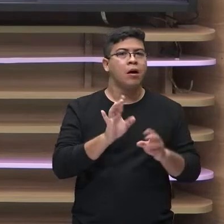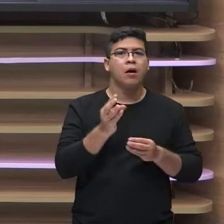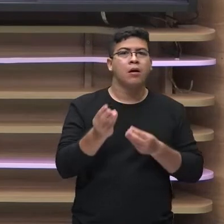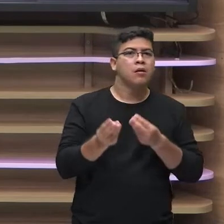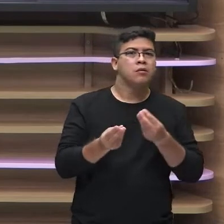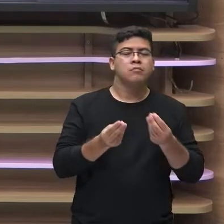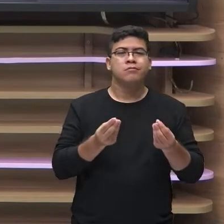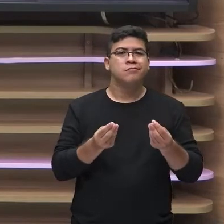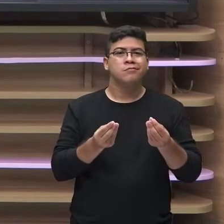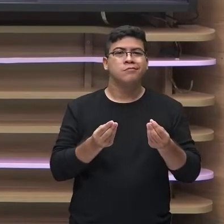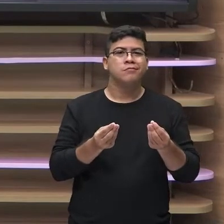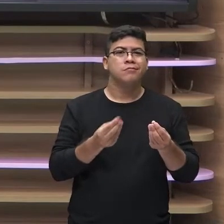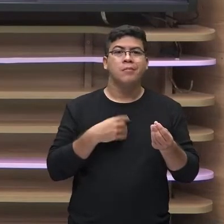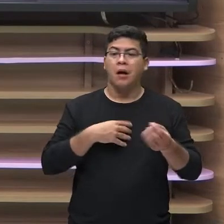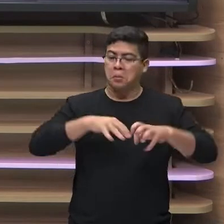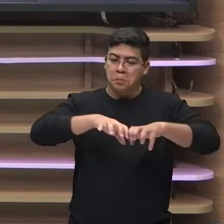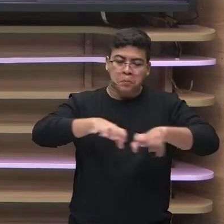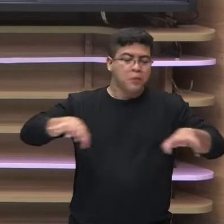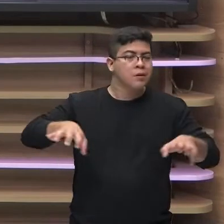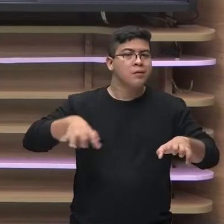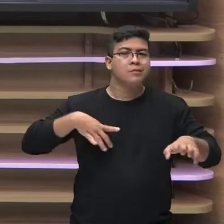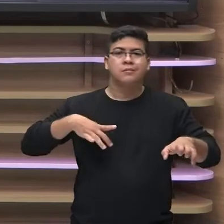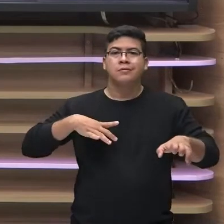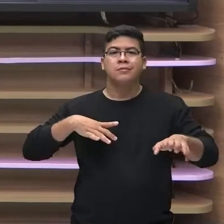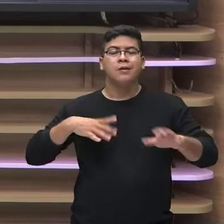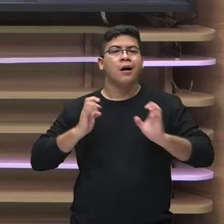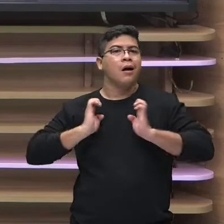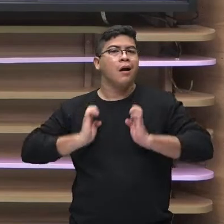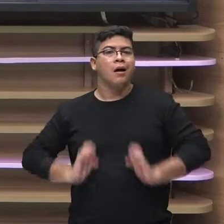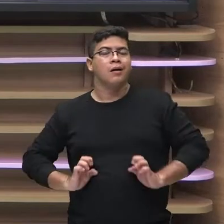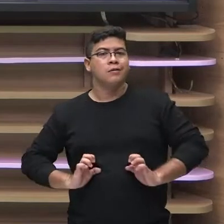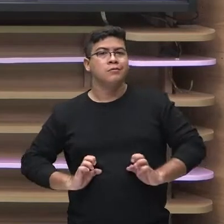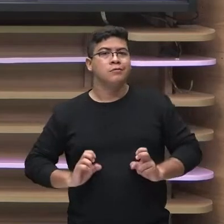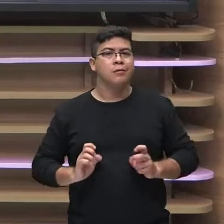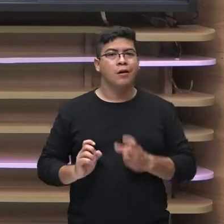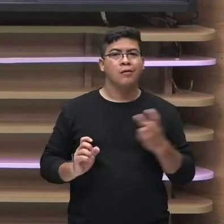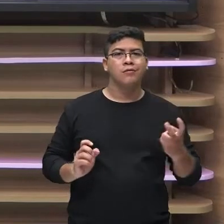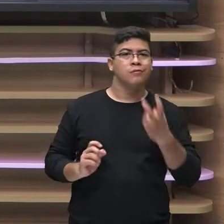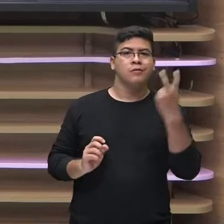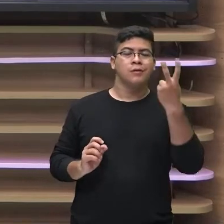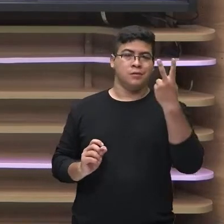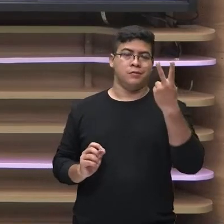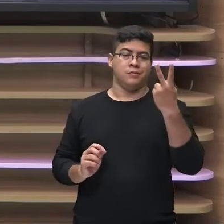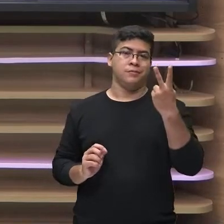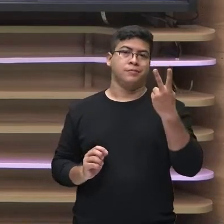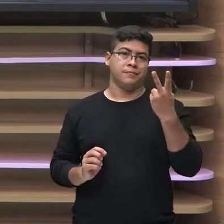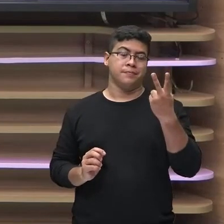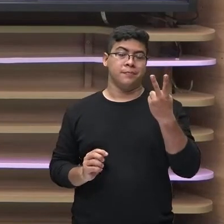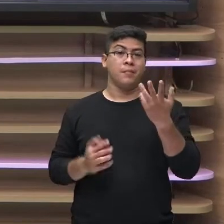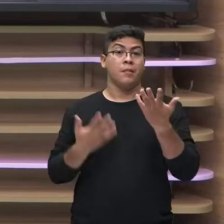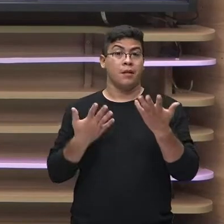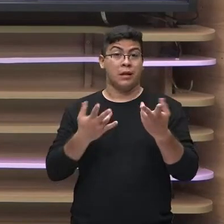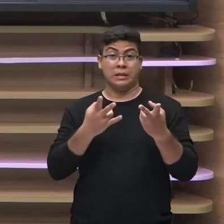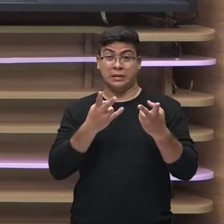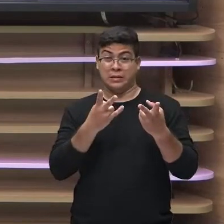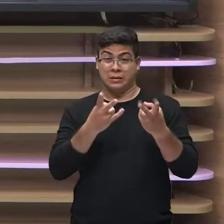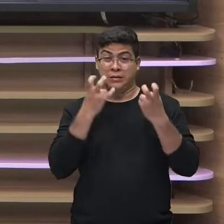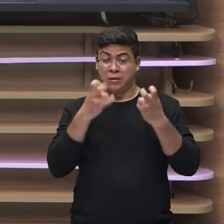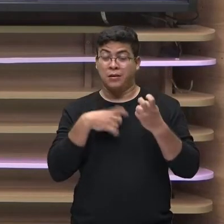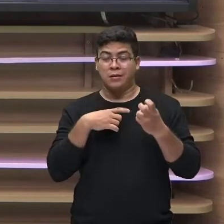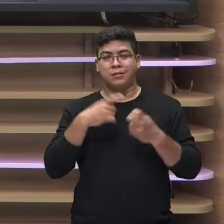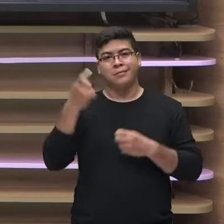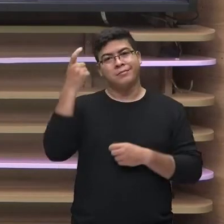briga destoa da convivência com a outra pessoa. Então, se nós pararmos para pensar,